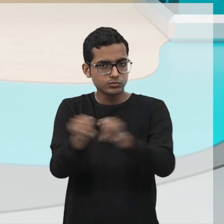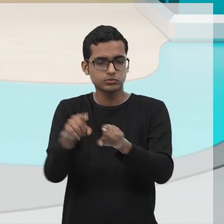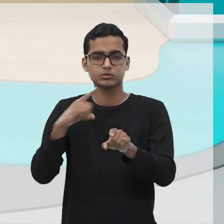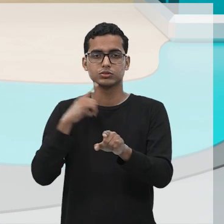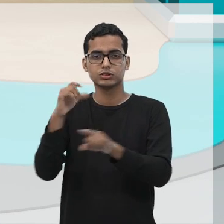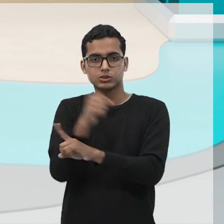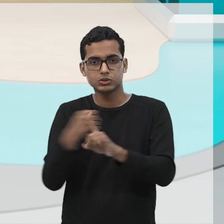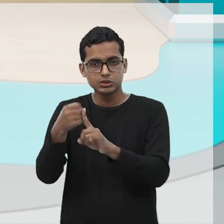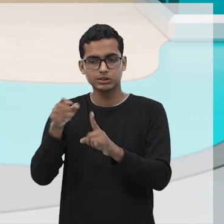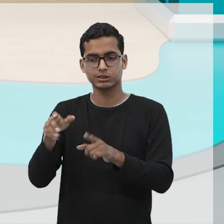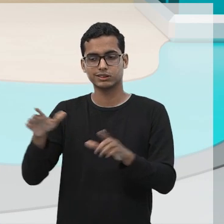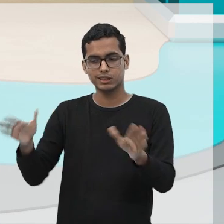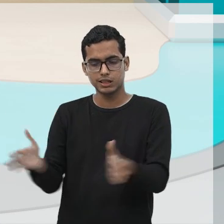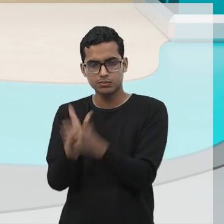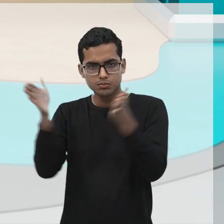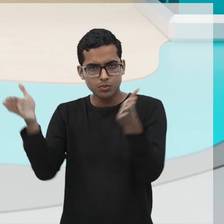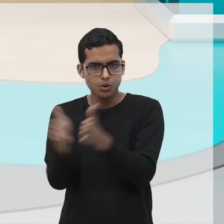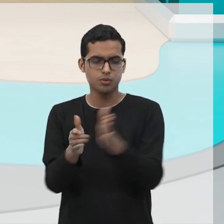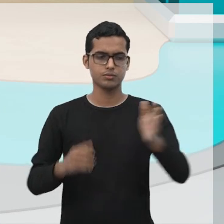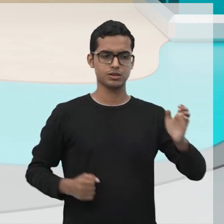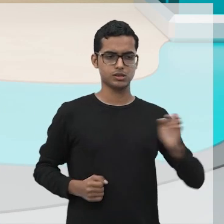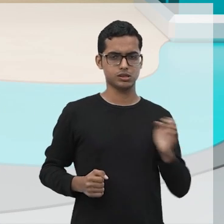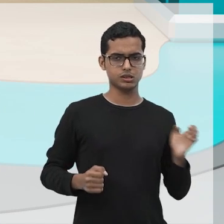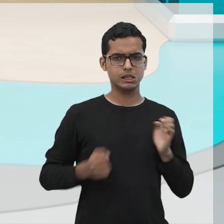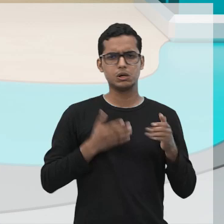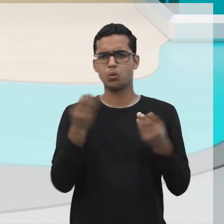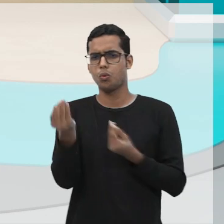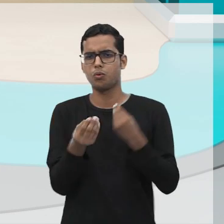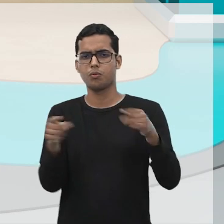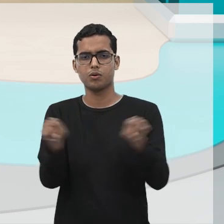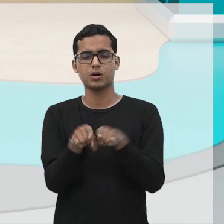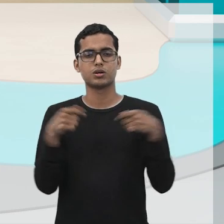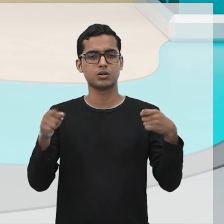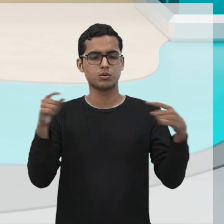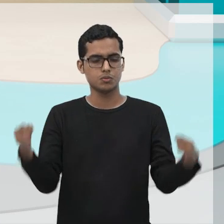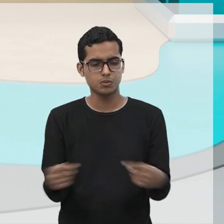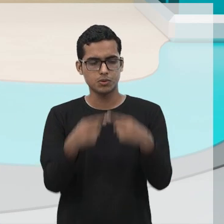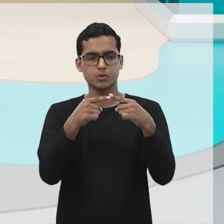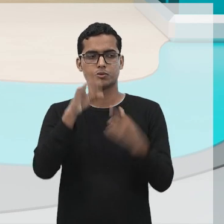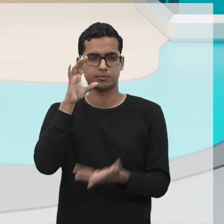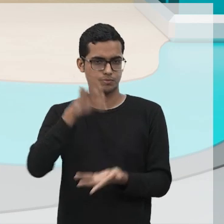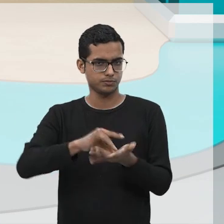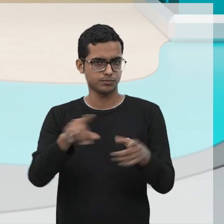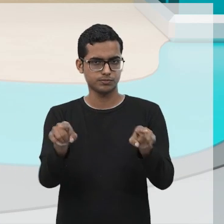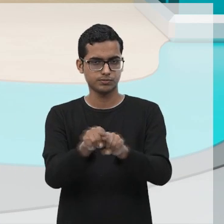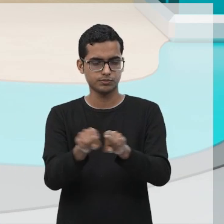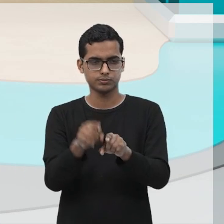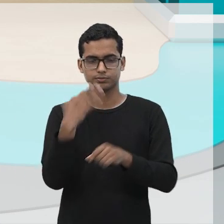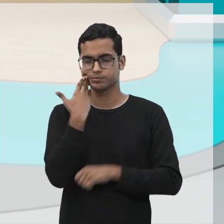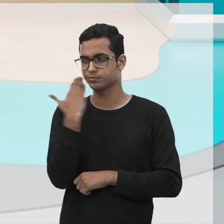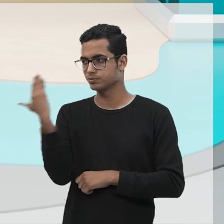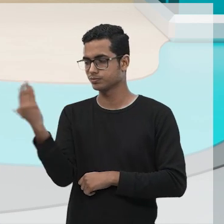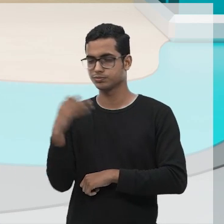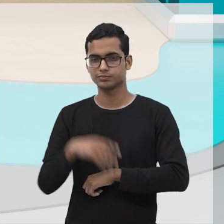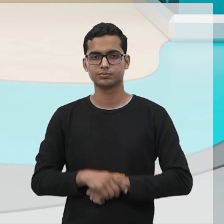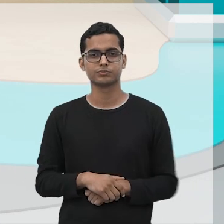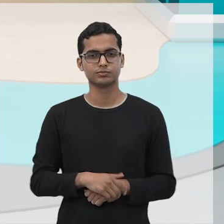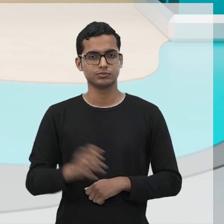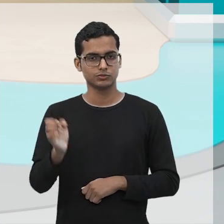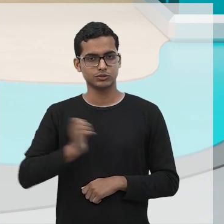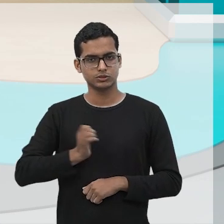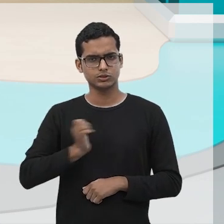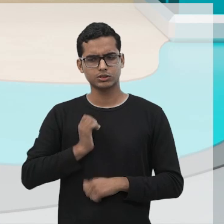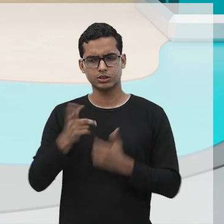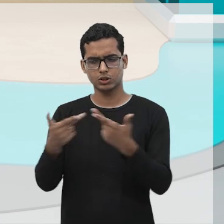ricos, se eram pobres, então eles tinham que ver aí conforme a moradia deles. Se fosse rico, os móveis seriam mais sofisticados, se fosse